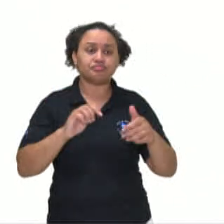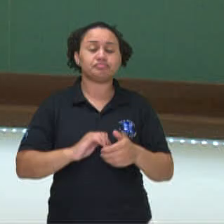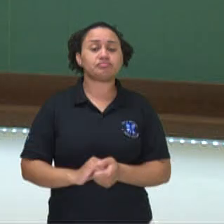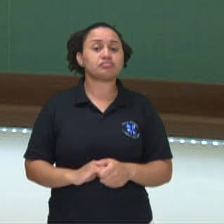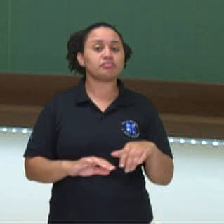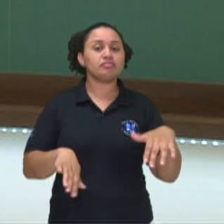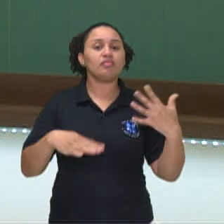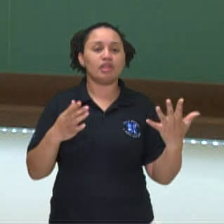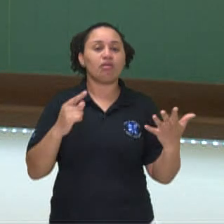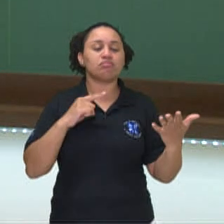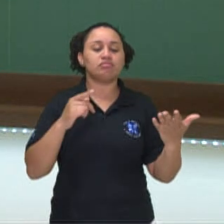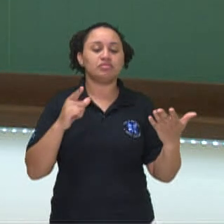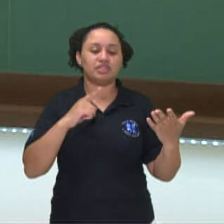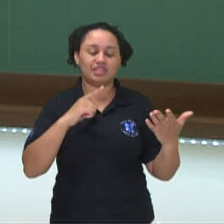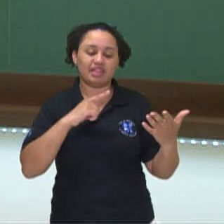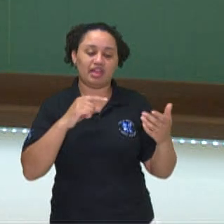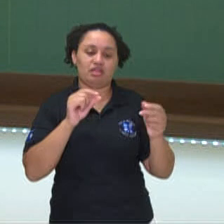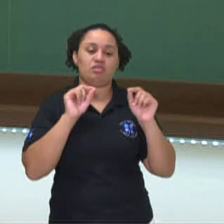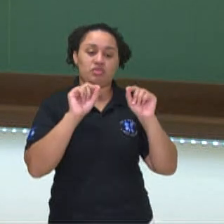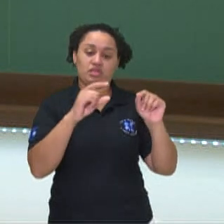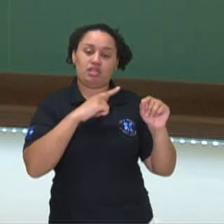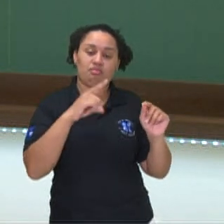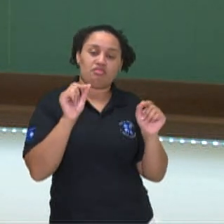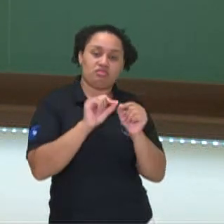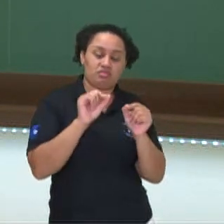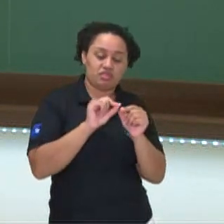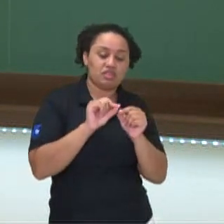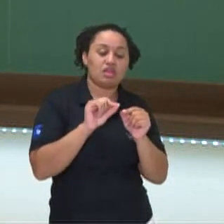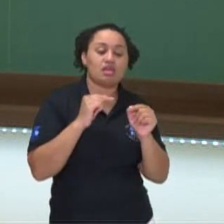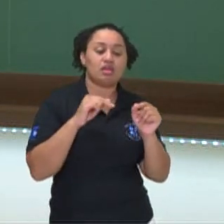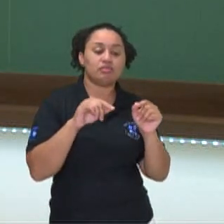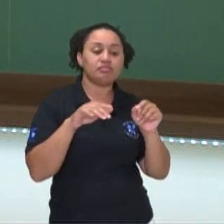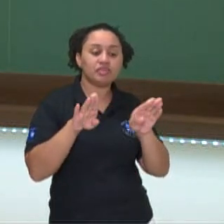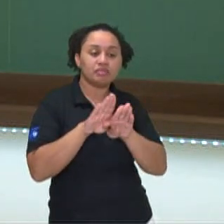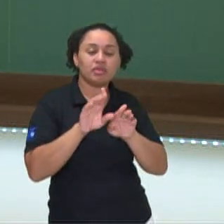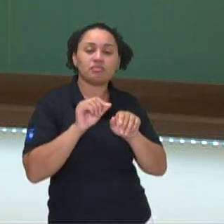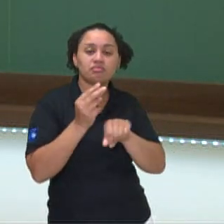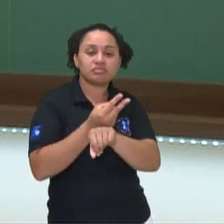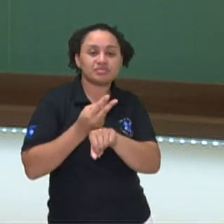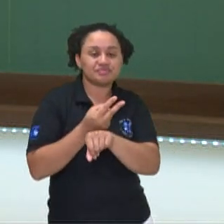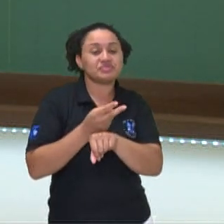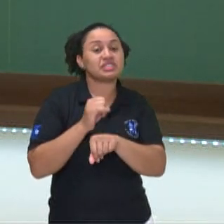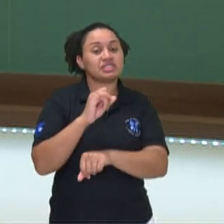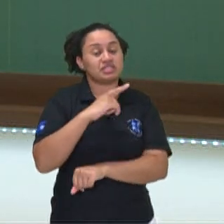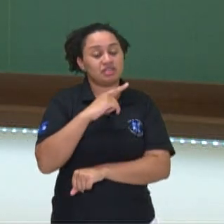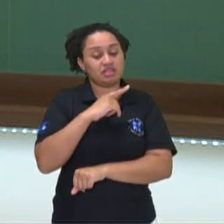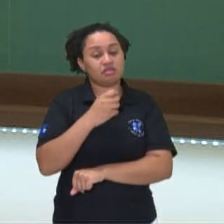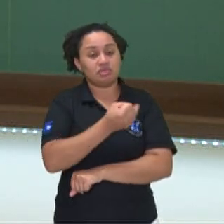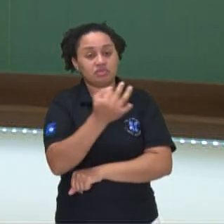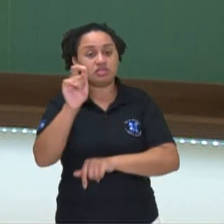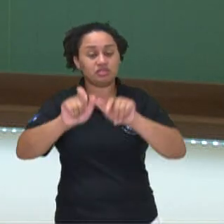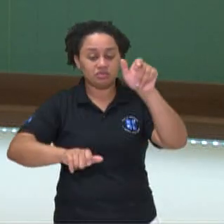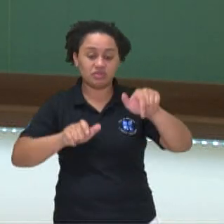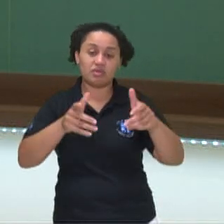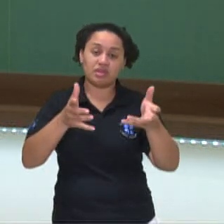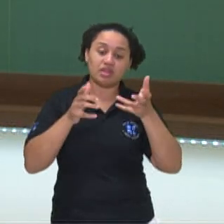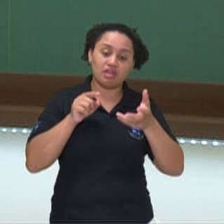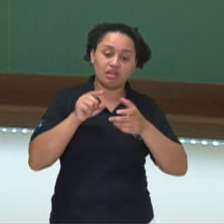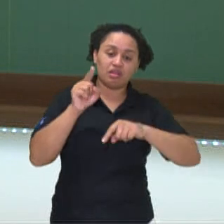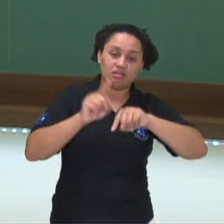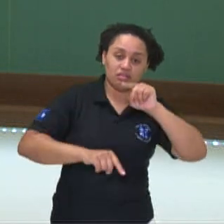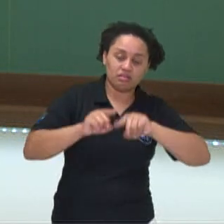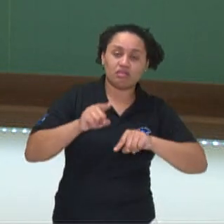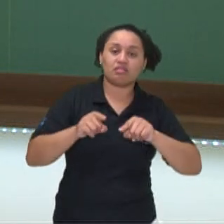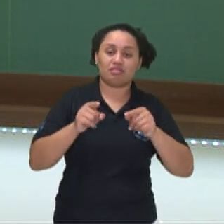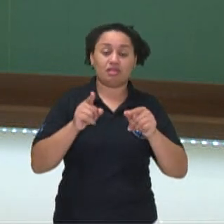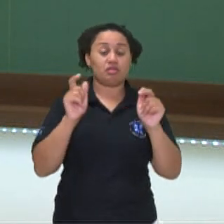Então, associado à demanda, a oferta e a procura. Se existe uma grande quantidade de pessoas querendo determinado produto